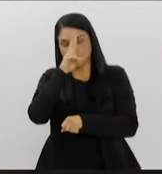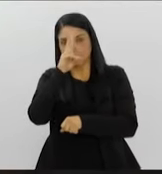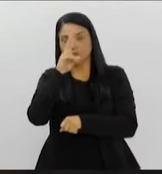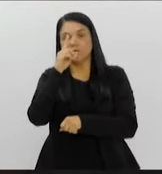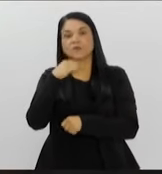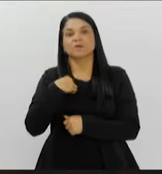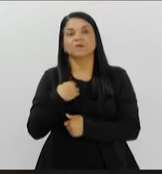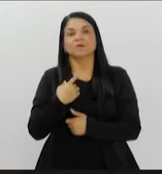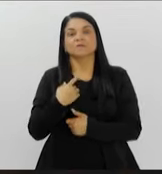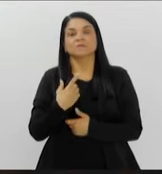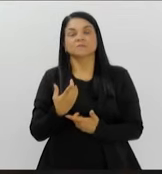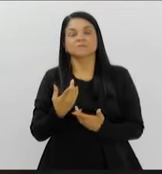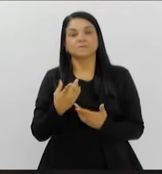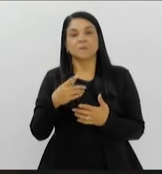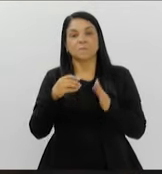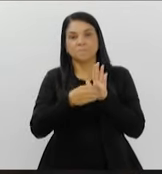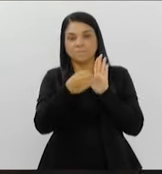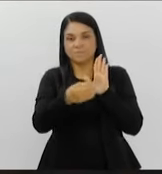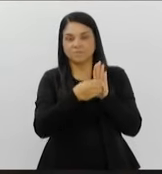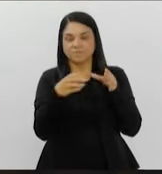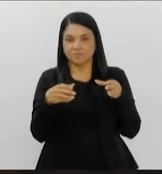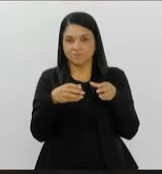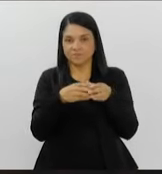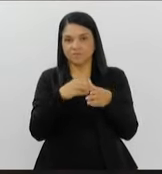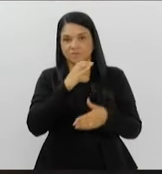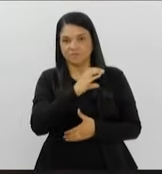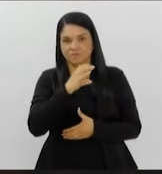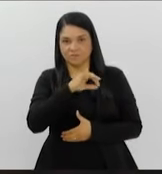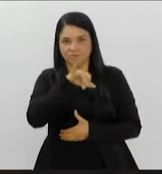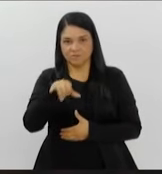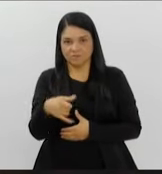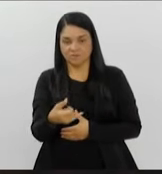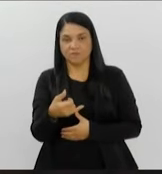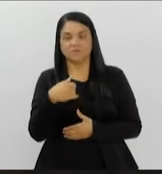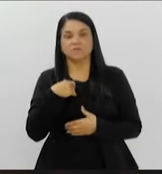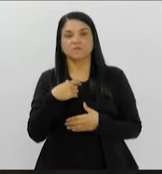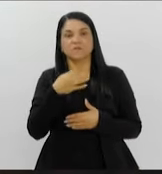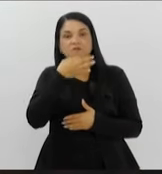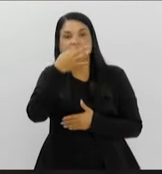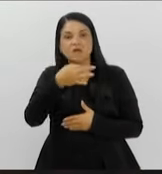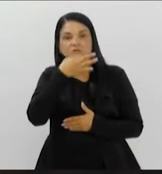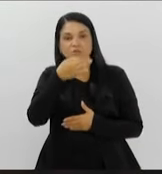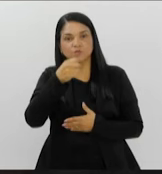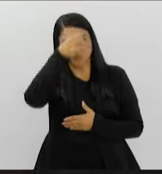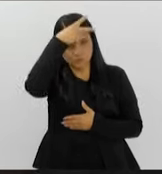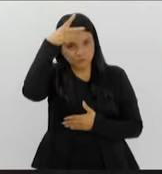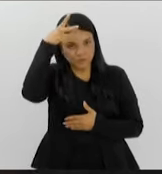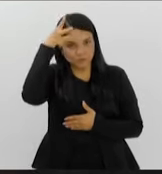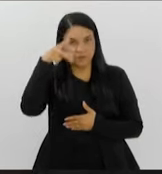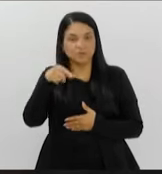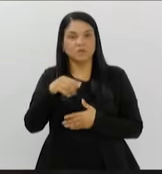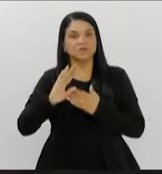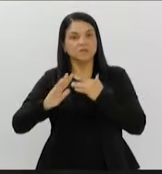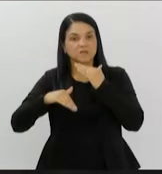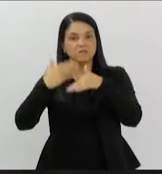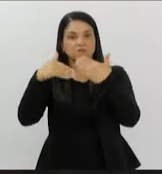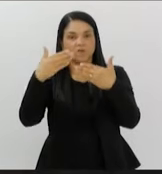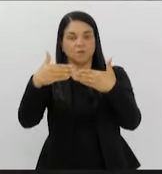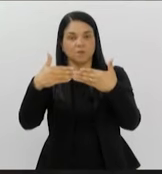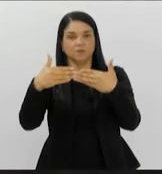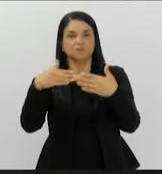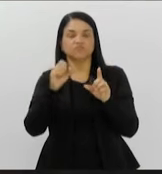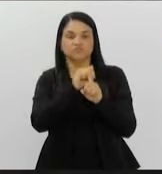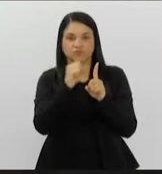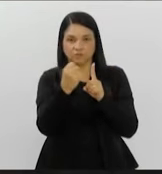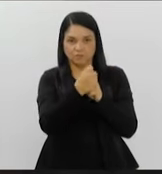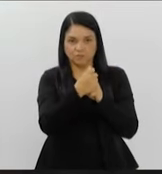Janeiro, pendendo de pareceres das comissões de Constituição e Justiça e de Assuntos Municipais e de Desenvolvimento